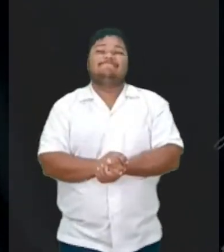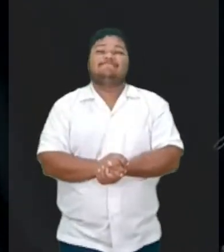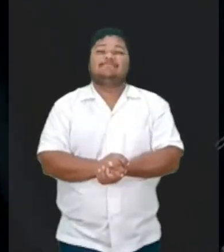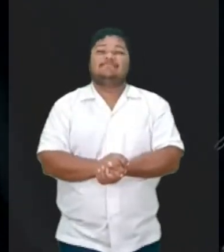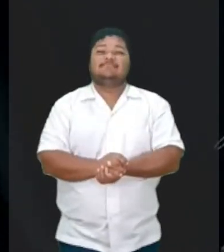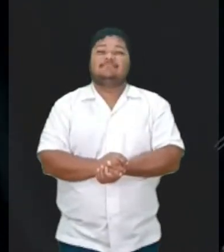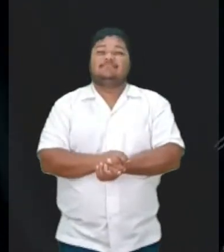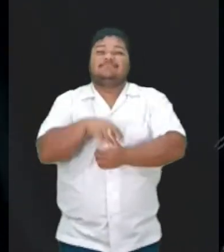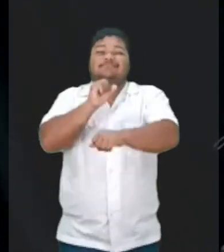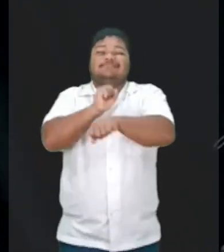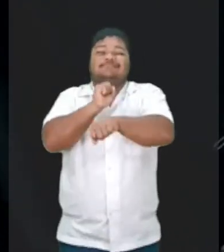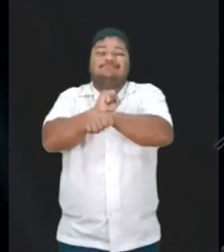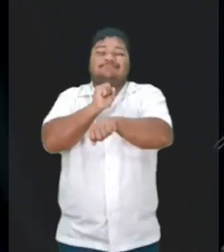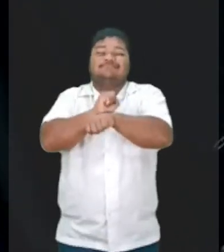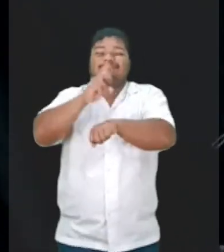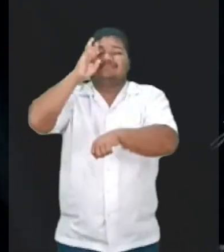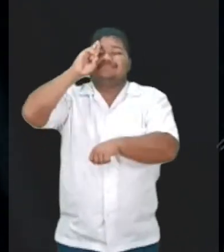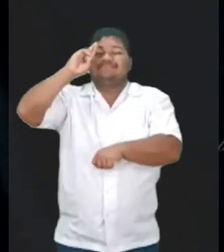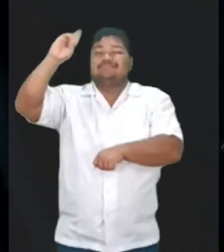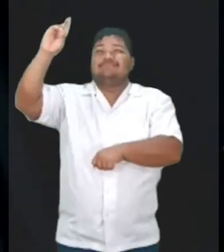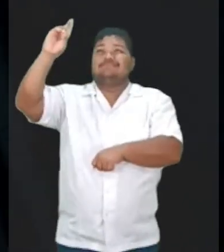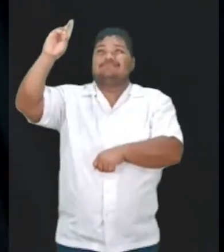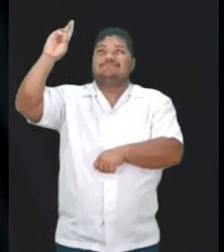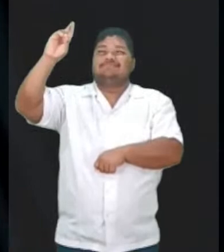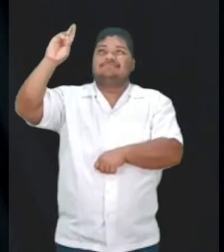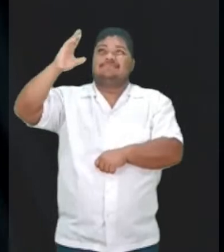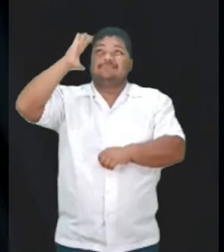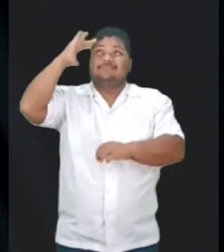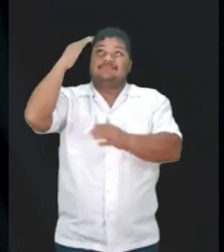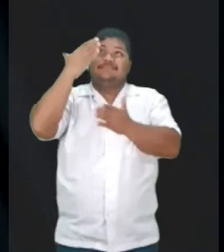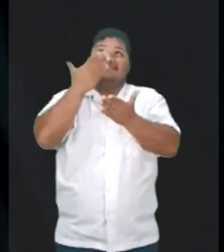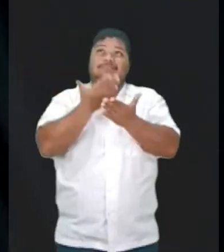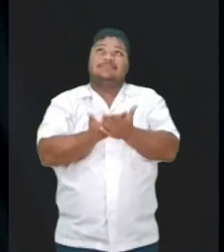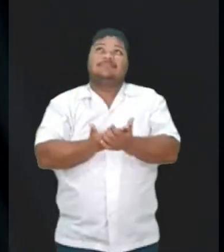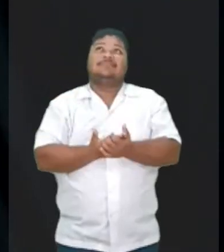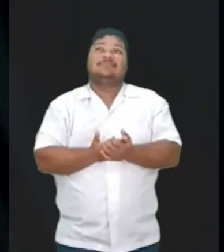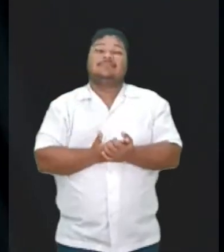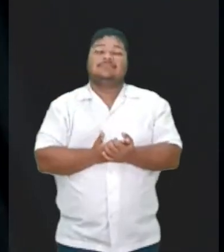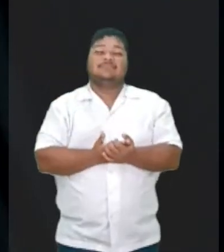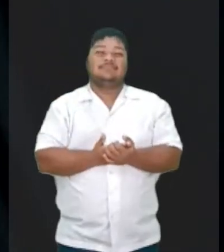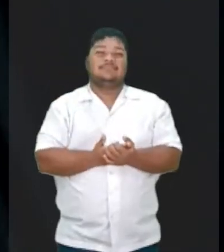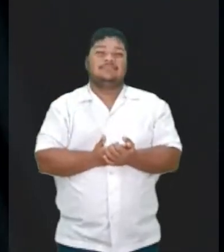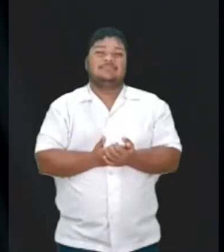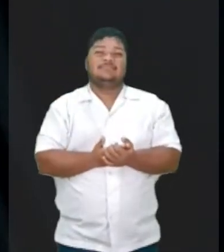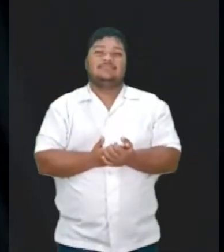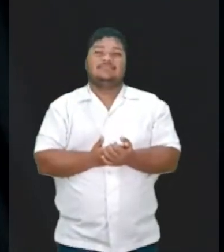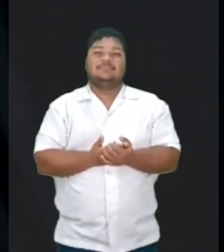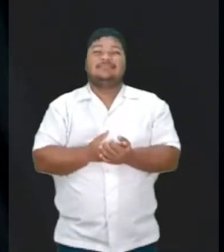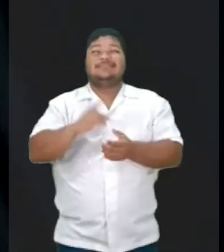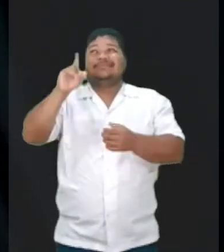Espere no Senhor, confie nele, ele agirá.